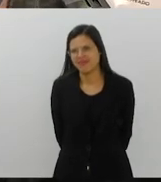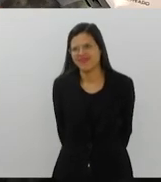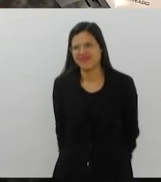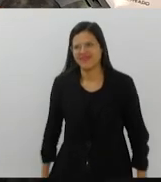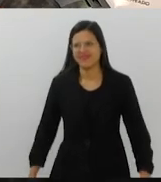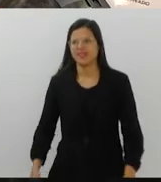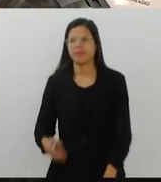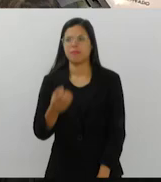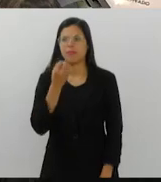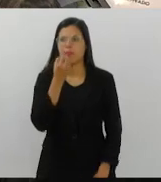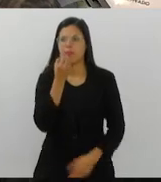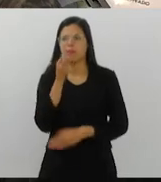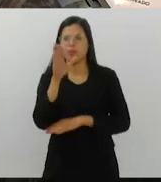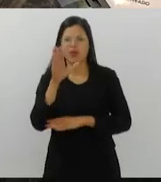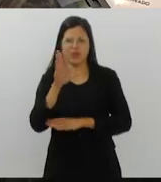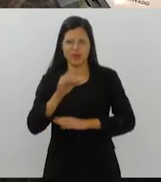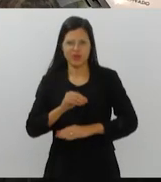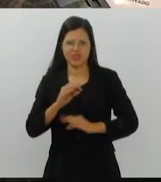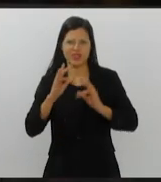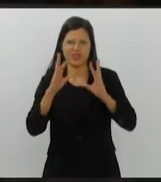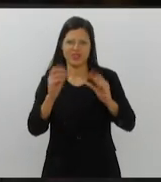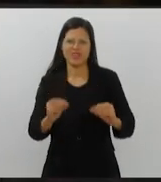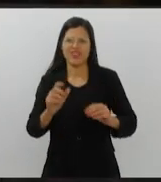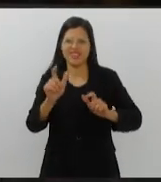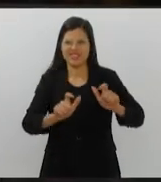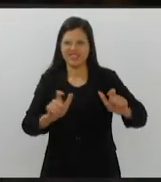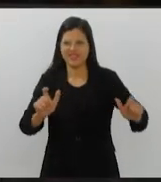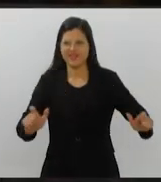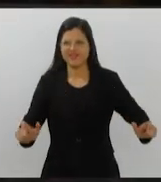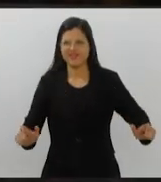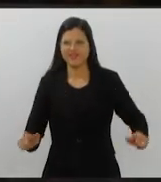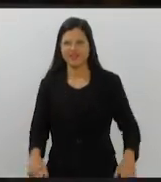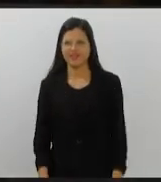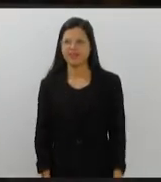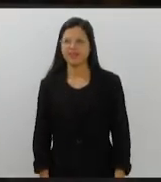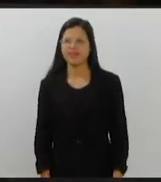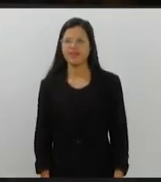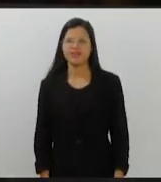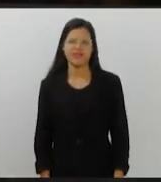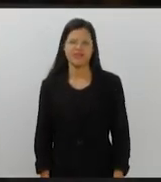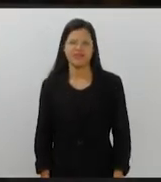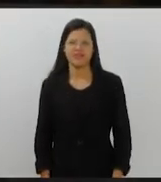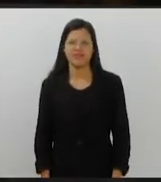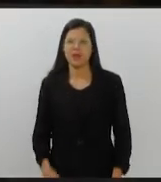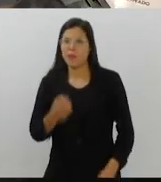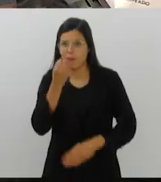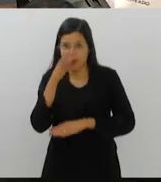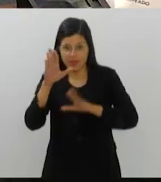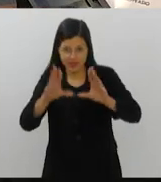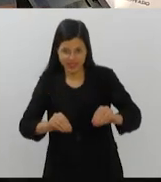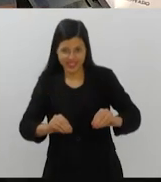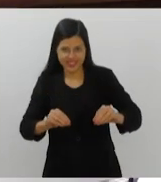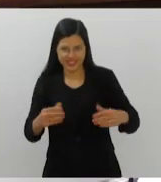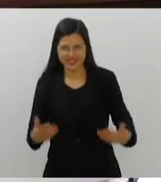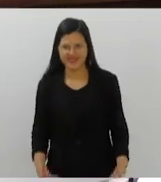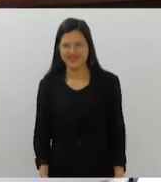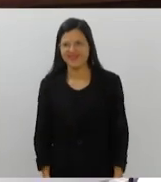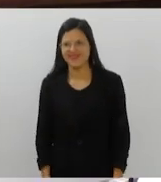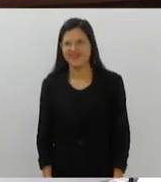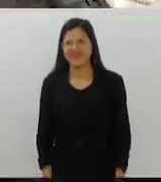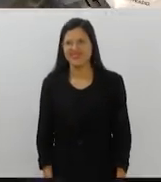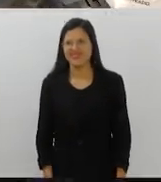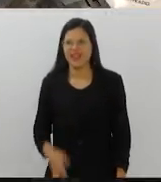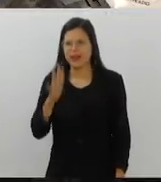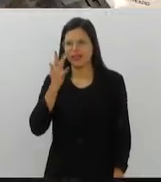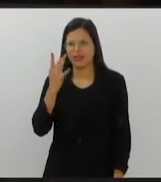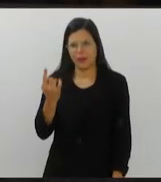Boa noite a todos e todas, senhores e senhoras. Boa noite, gente. Boa noite. Eu achei que eu